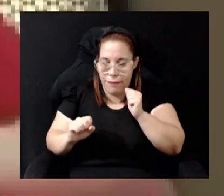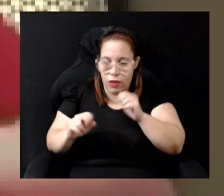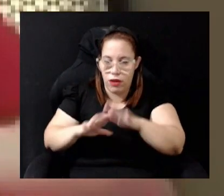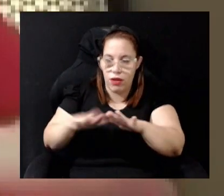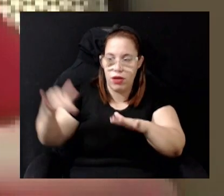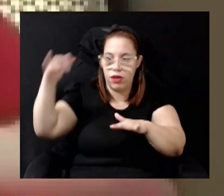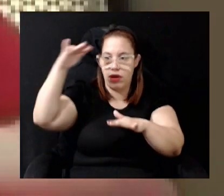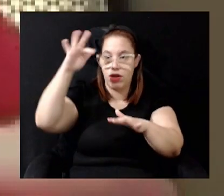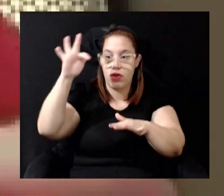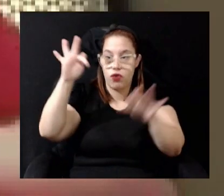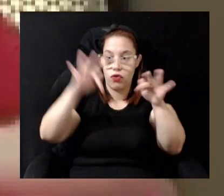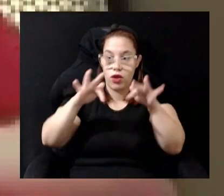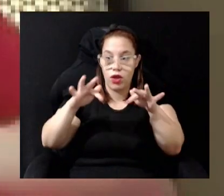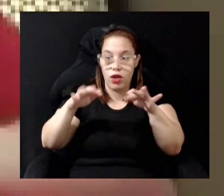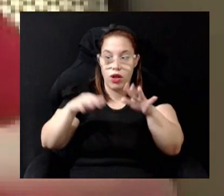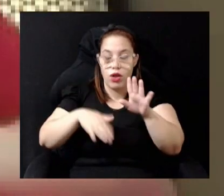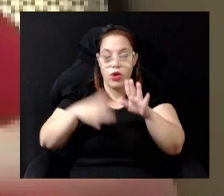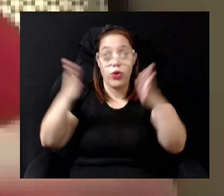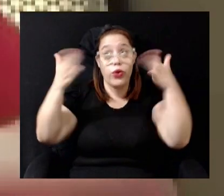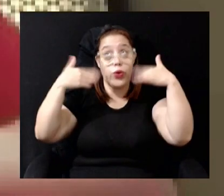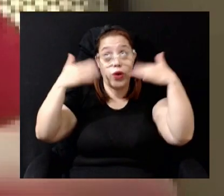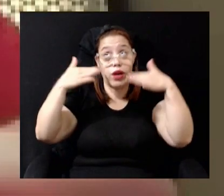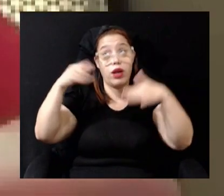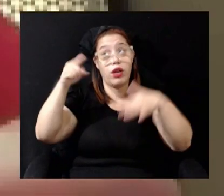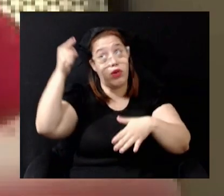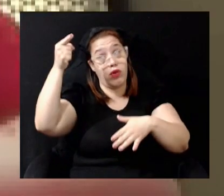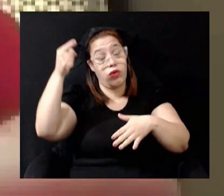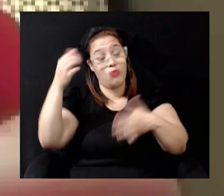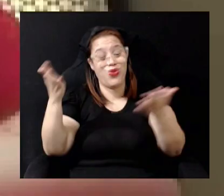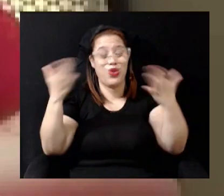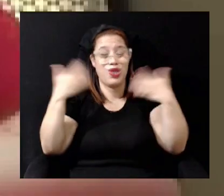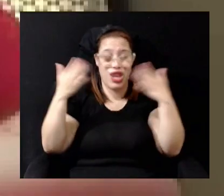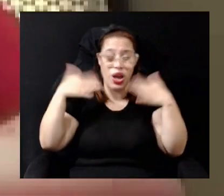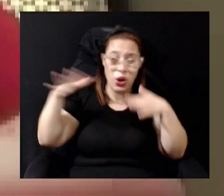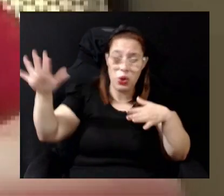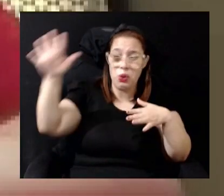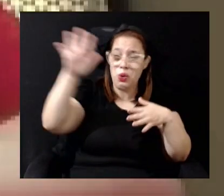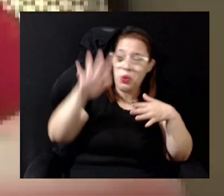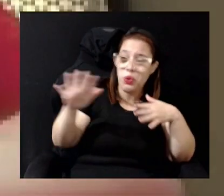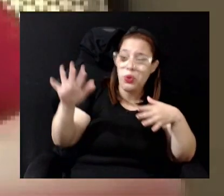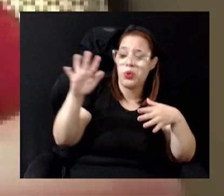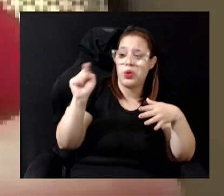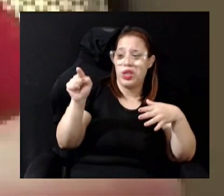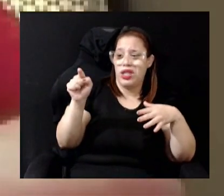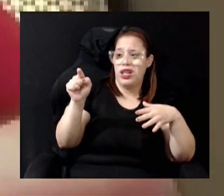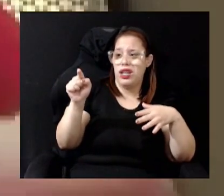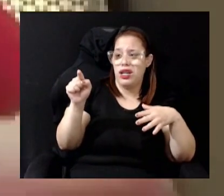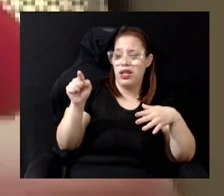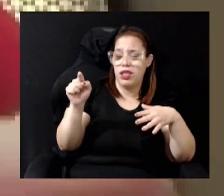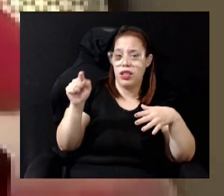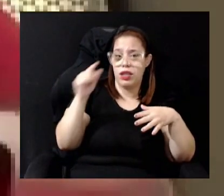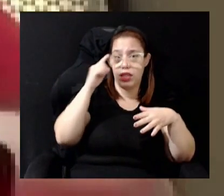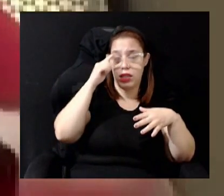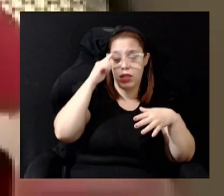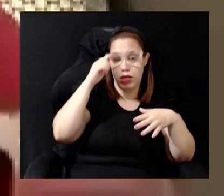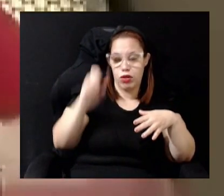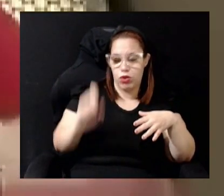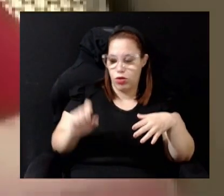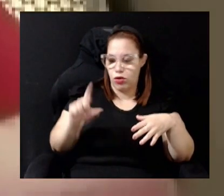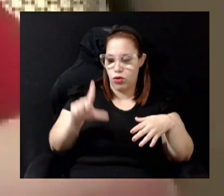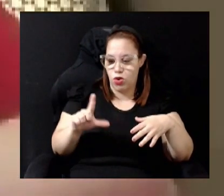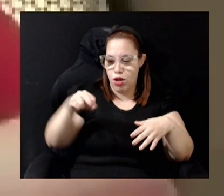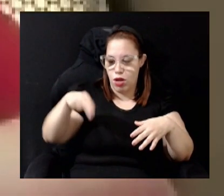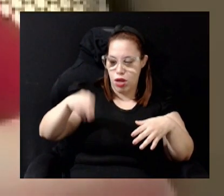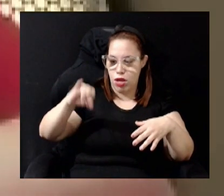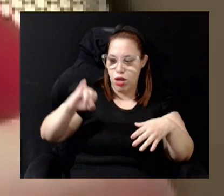né? Então ainda é muito calor naquela região, né? Então a presença do El Niño talvez tenha feito algum tipo